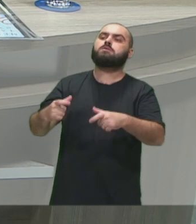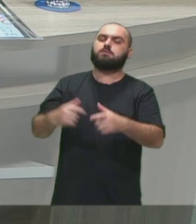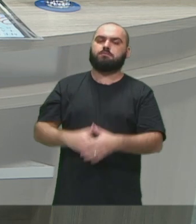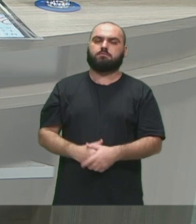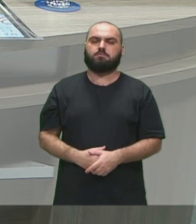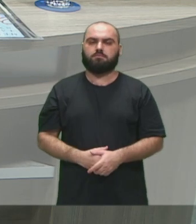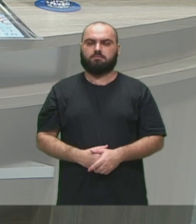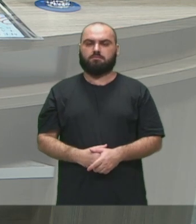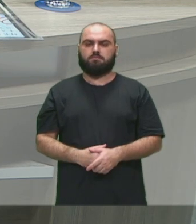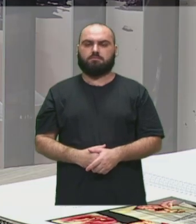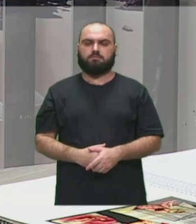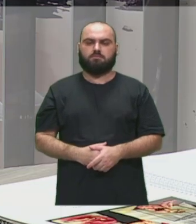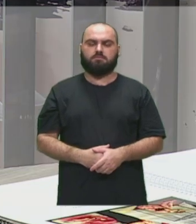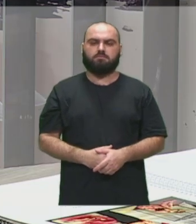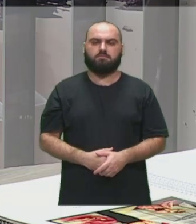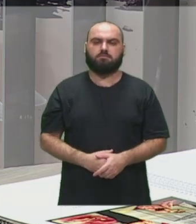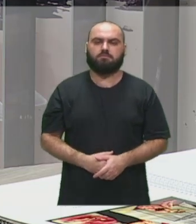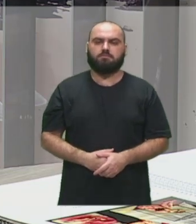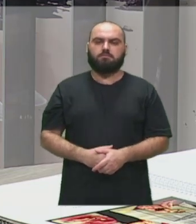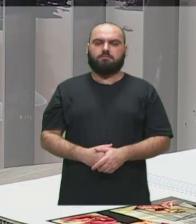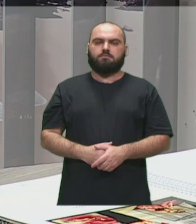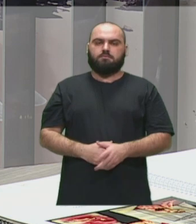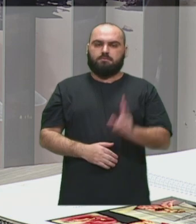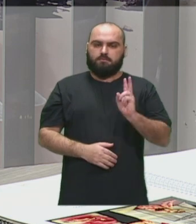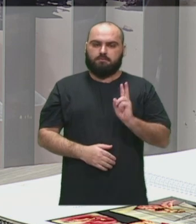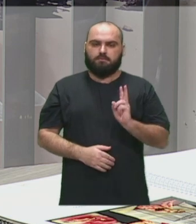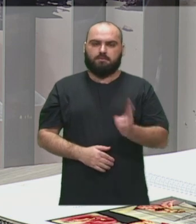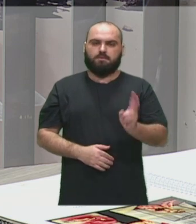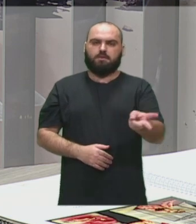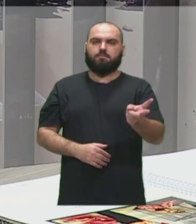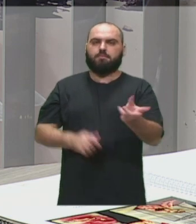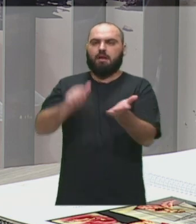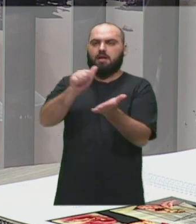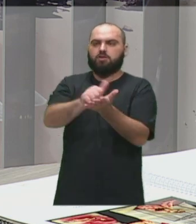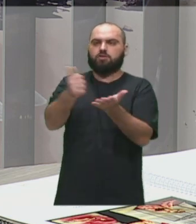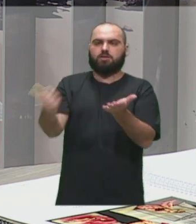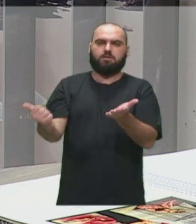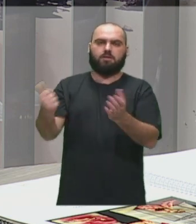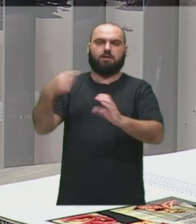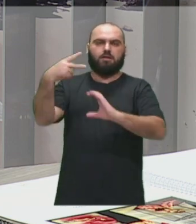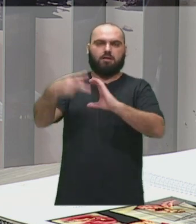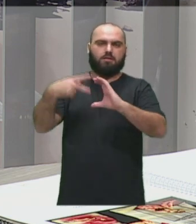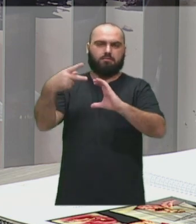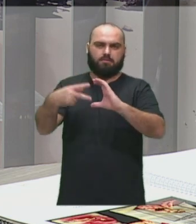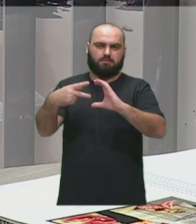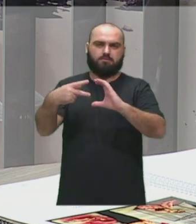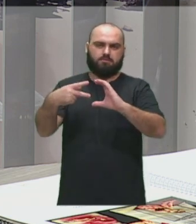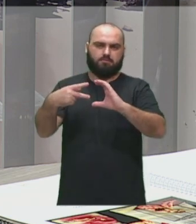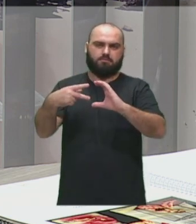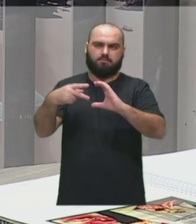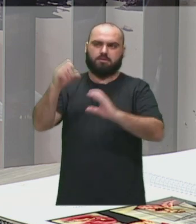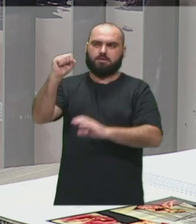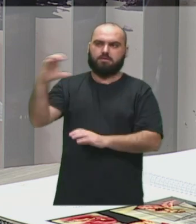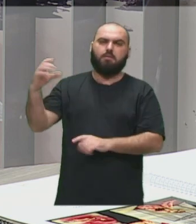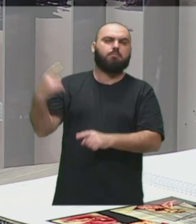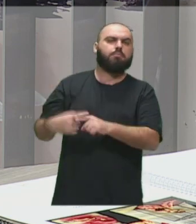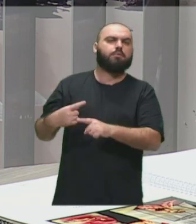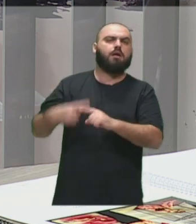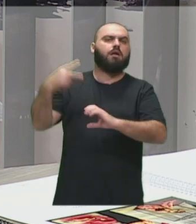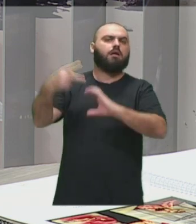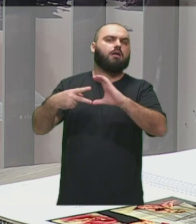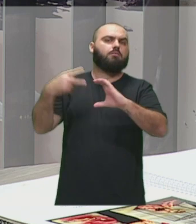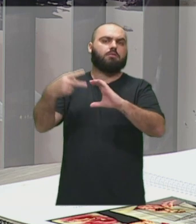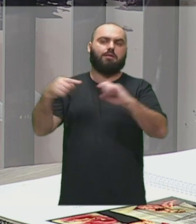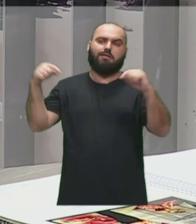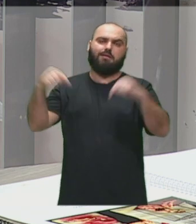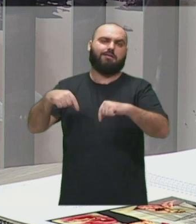arte? Eu sempre fico buscando agenda, né, nas câmaras de vereadores. Por que câmaras de vereadores? Porque é